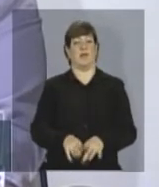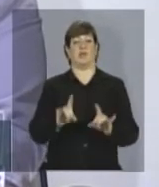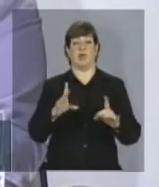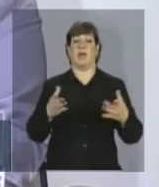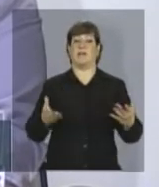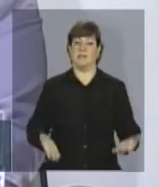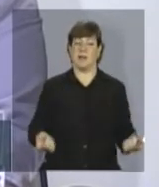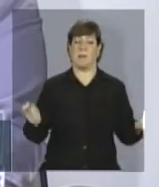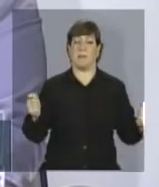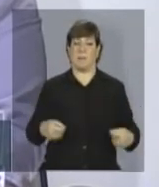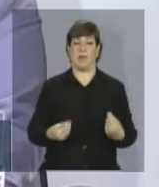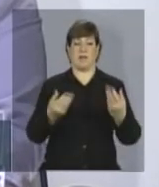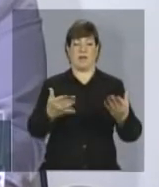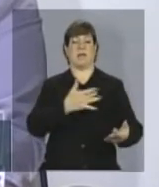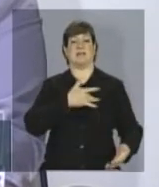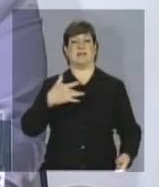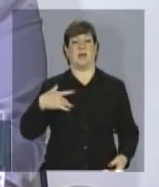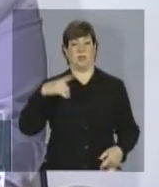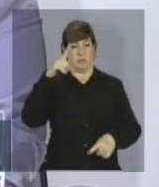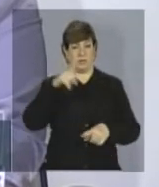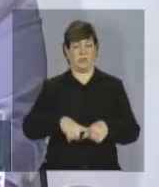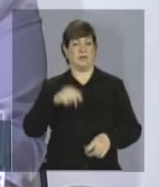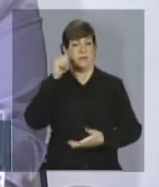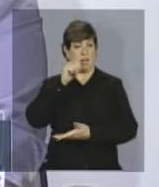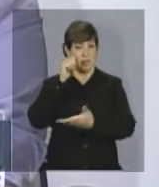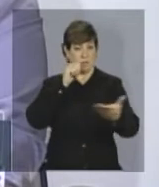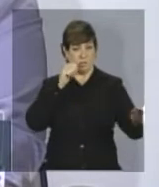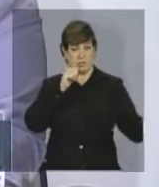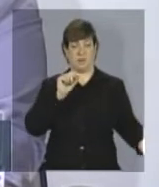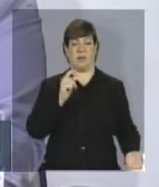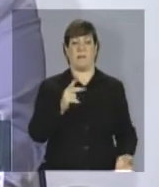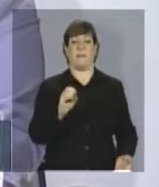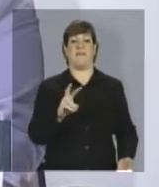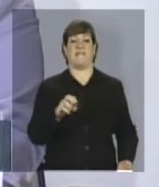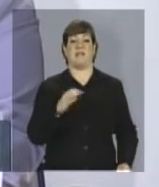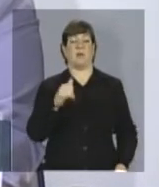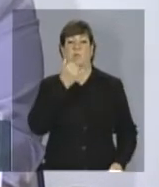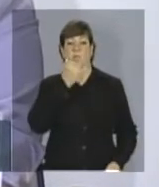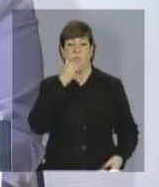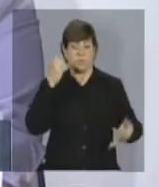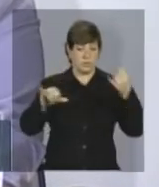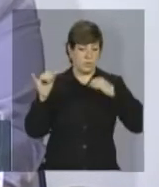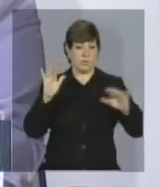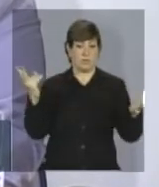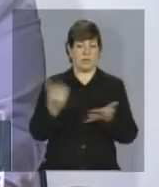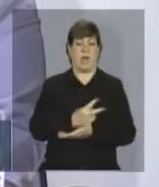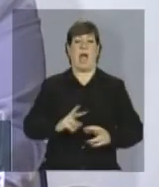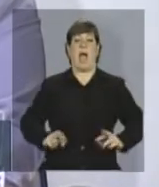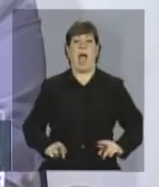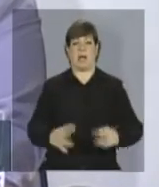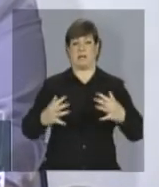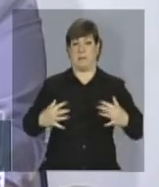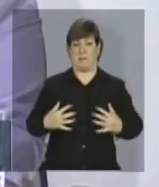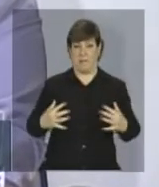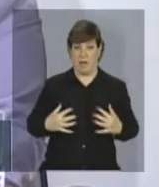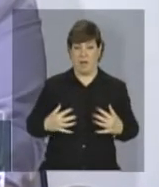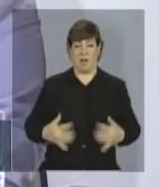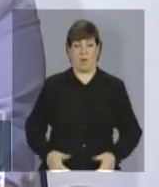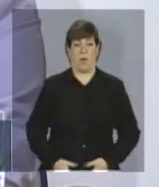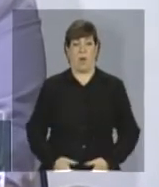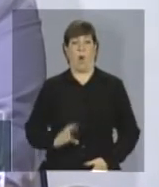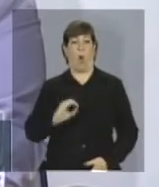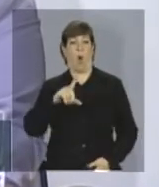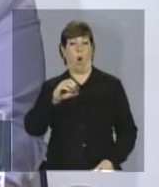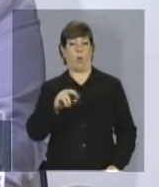de fato, garantir a saúde integral das mulheres, a prevenção e orientação para o atendimento ao câncer de mama e colo de